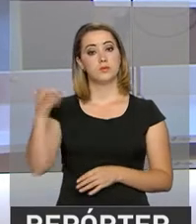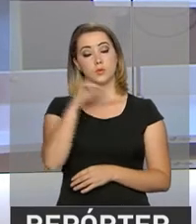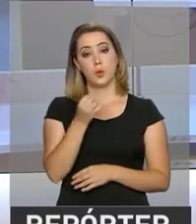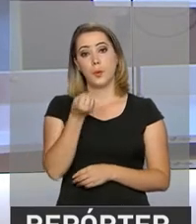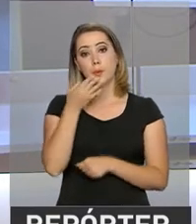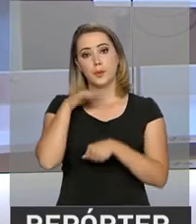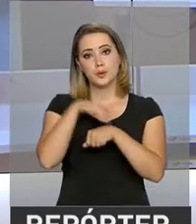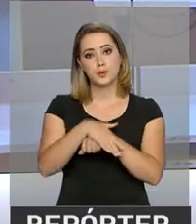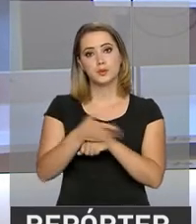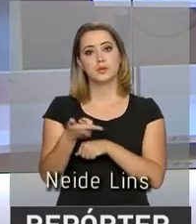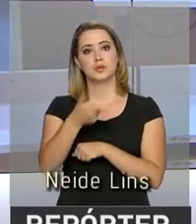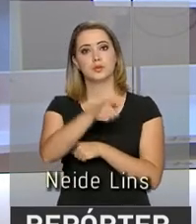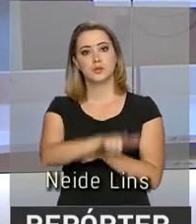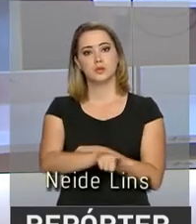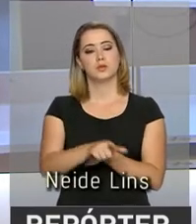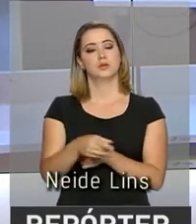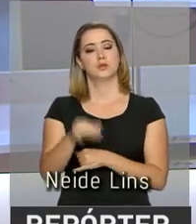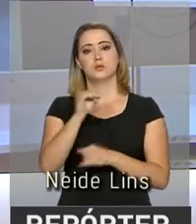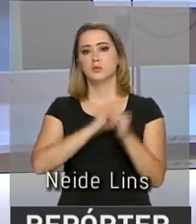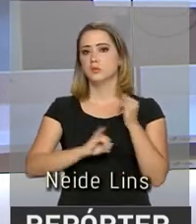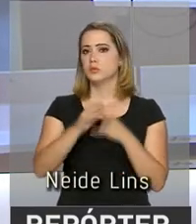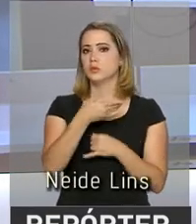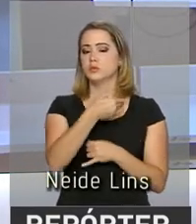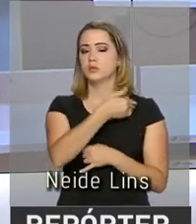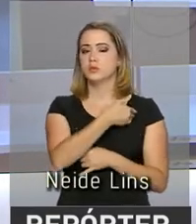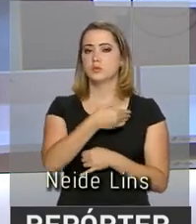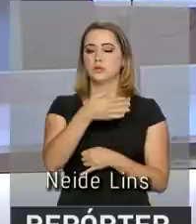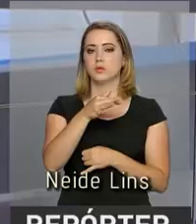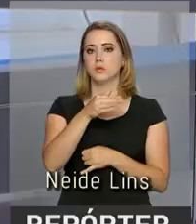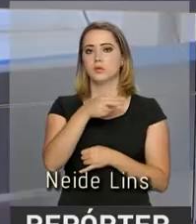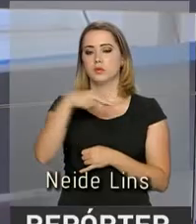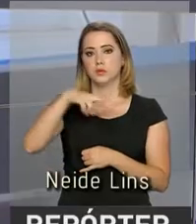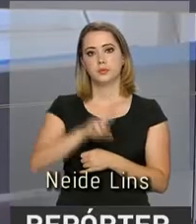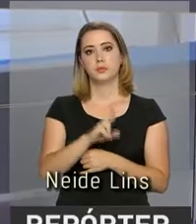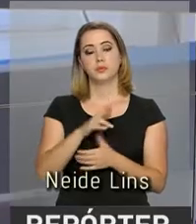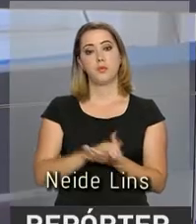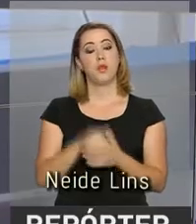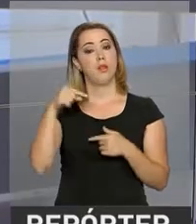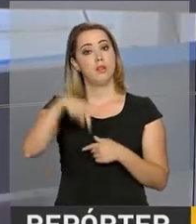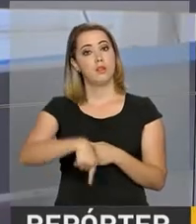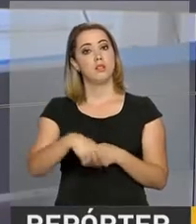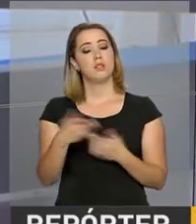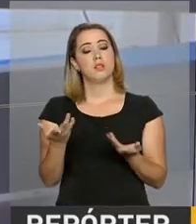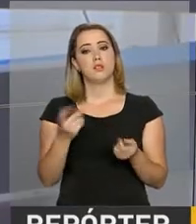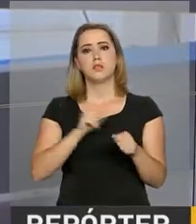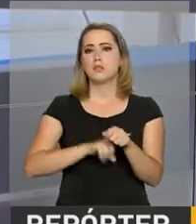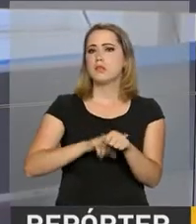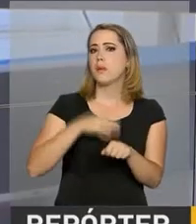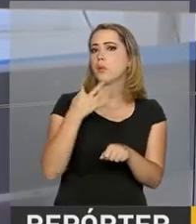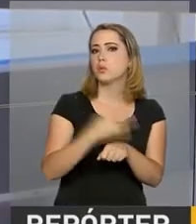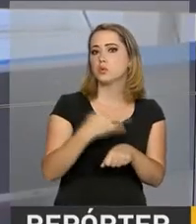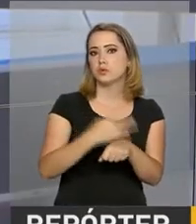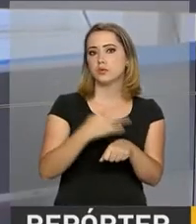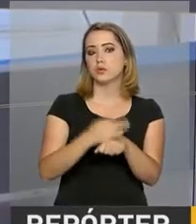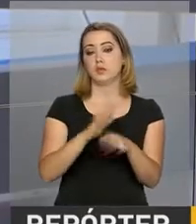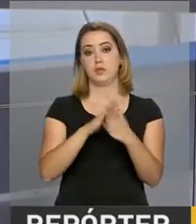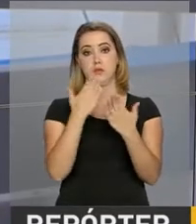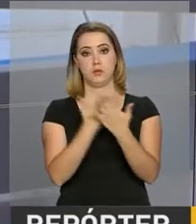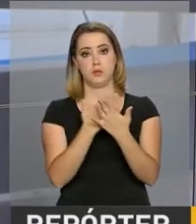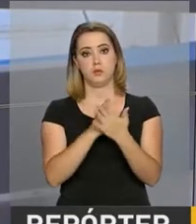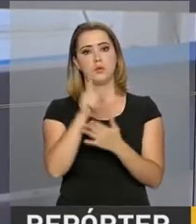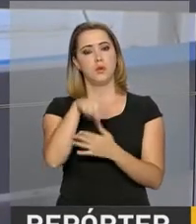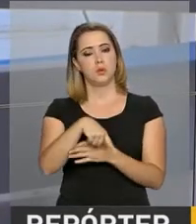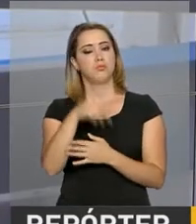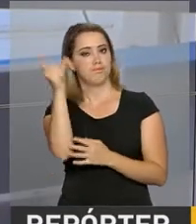Olá, boa noite. Estamos de volta em mais uma edição do Repórter NBR. Nesta época de férias escolares, é bom ficar atento